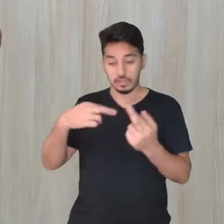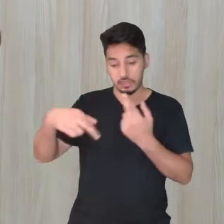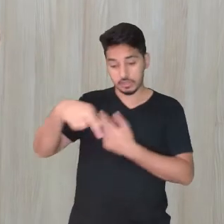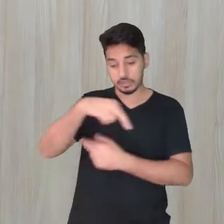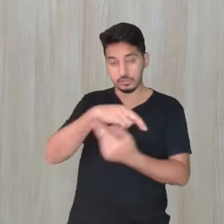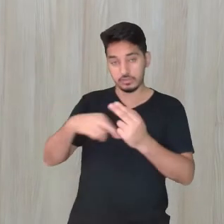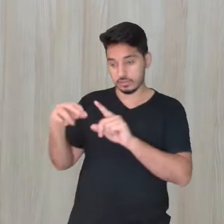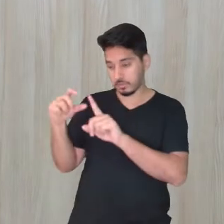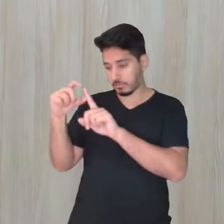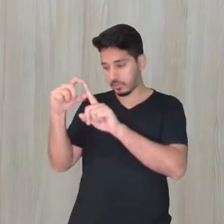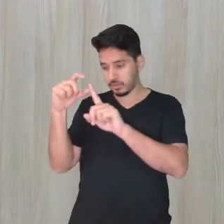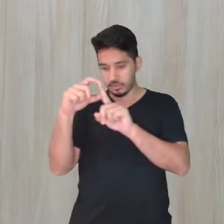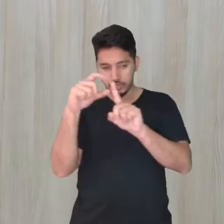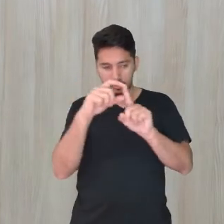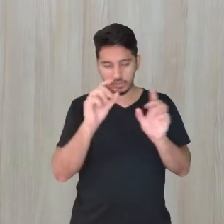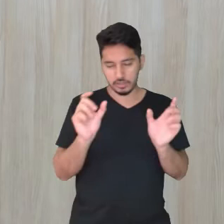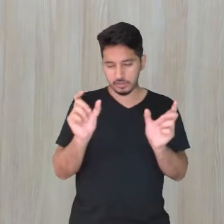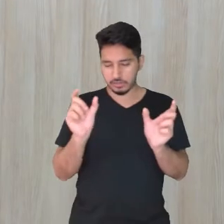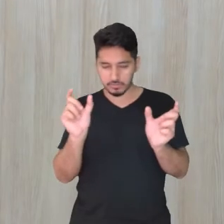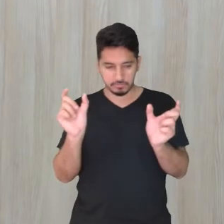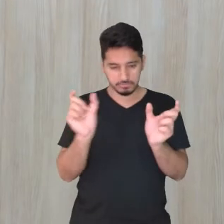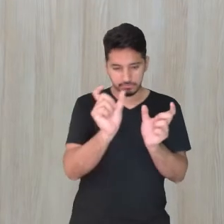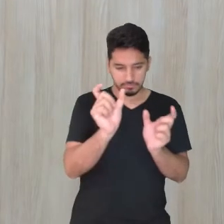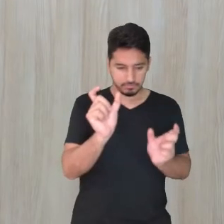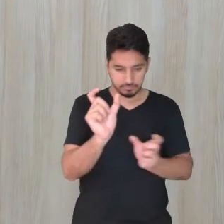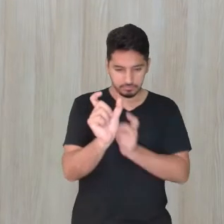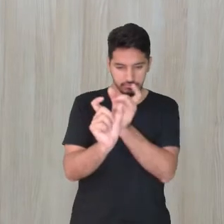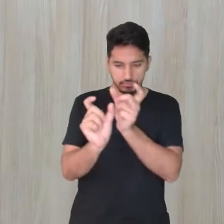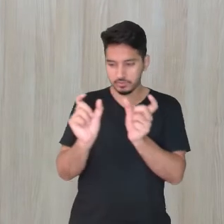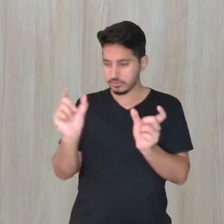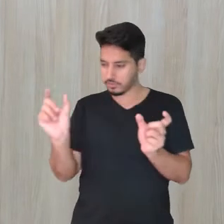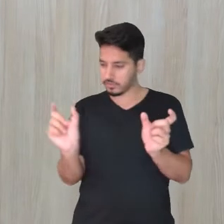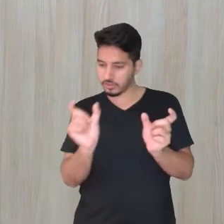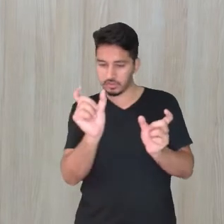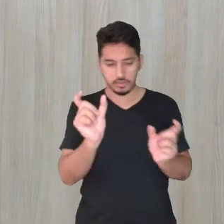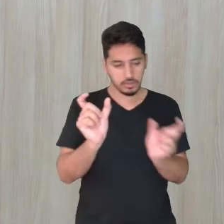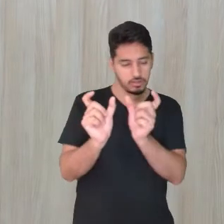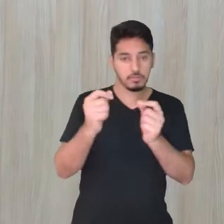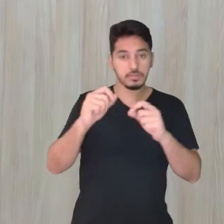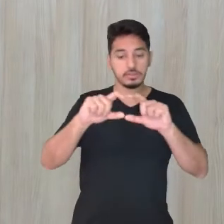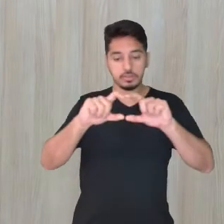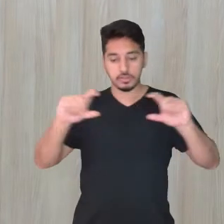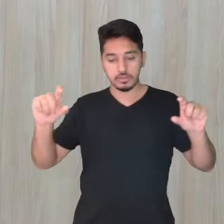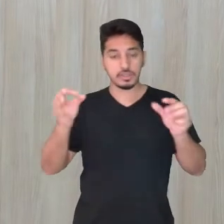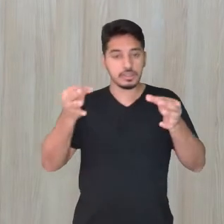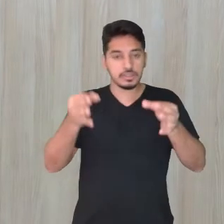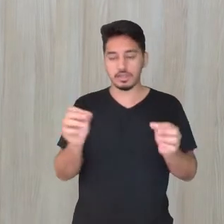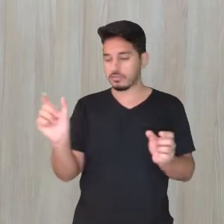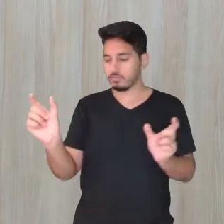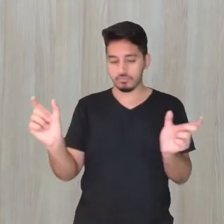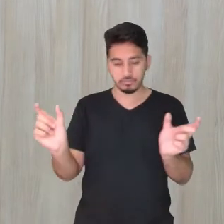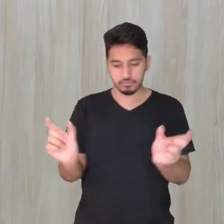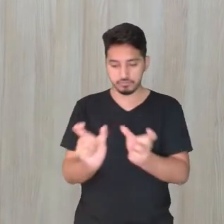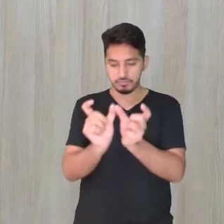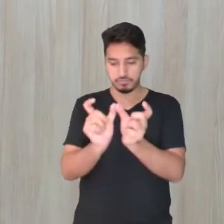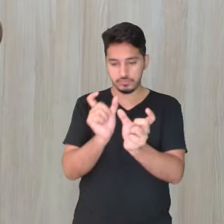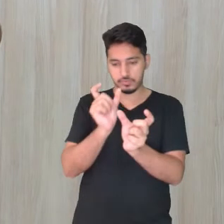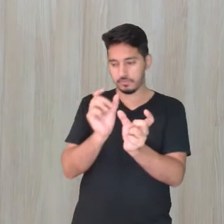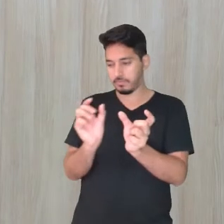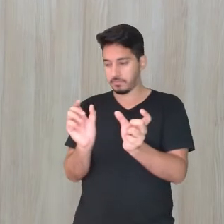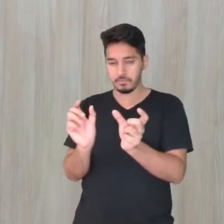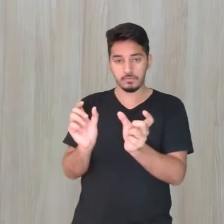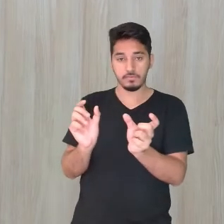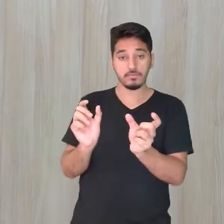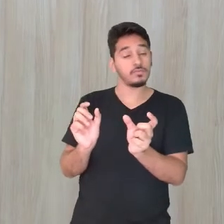as palavras, às vezes um conectivo, às vezes uma conjunção que precisa estar ali no meio para unir duas palavras.